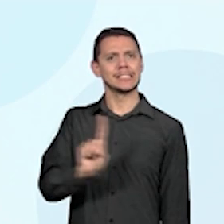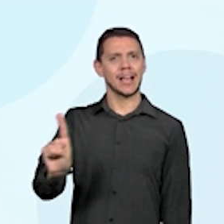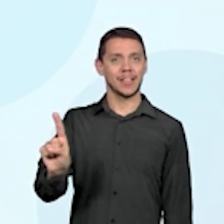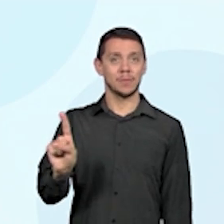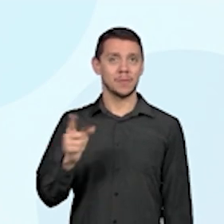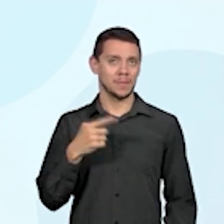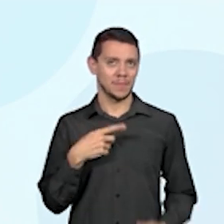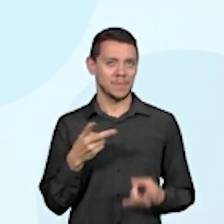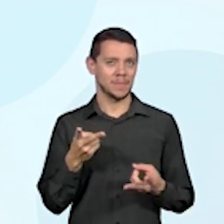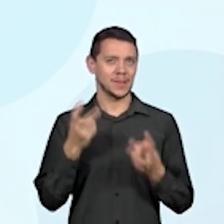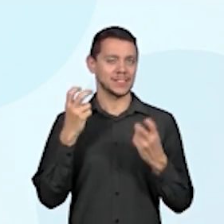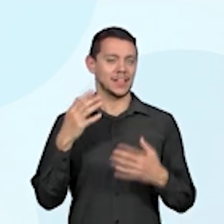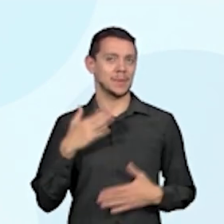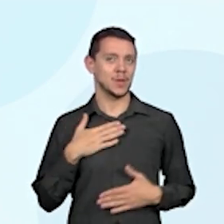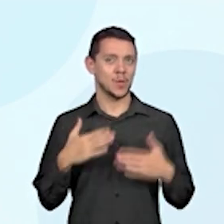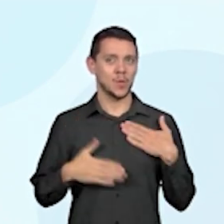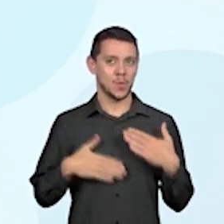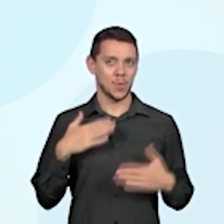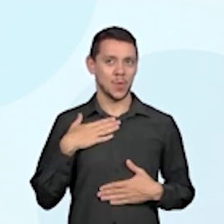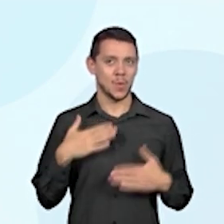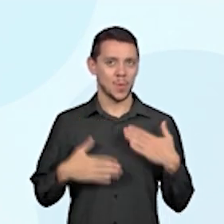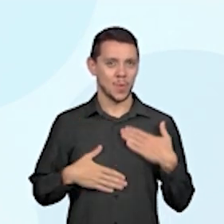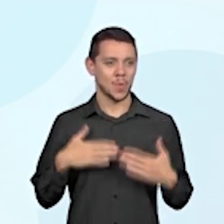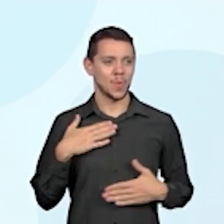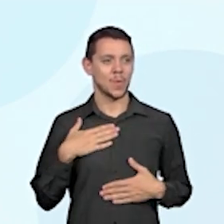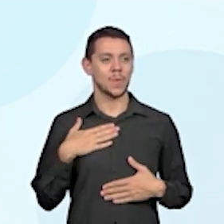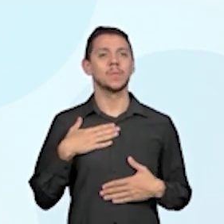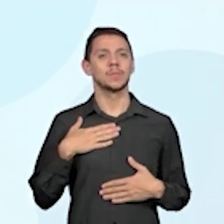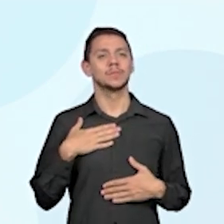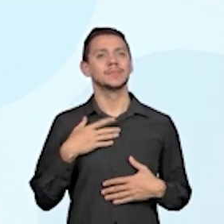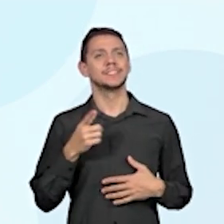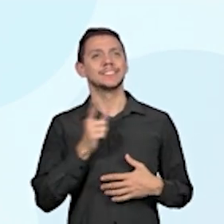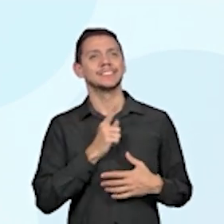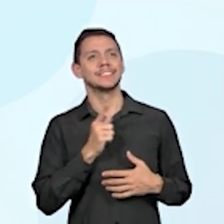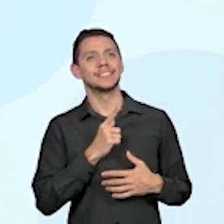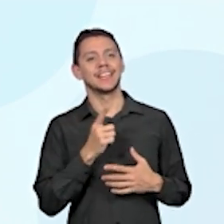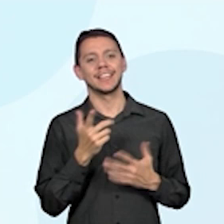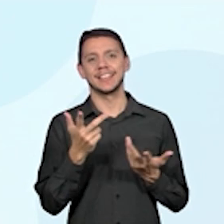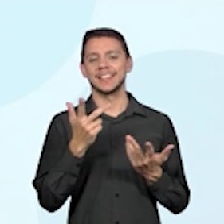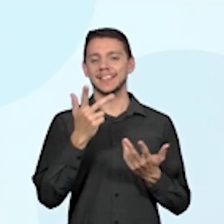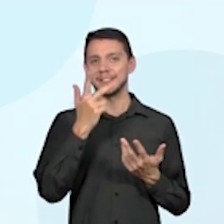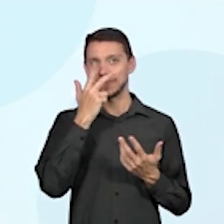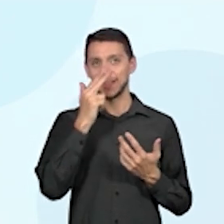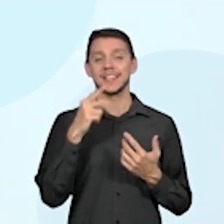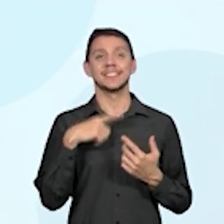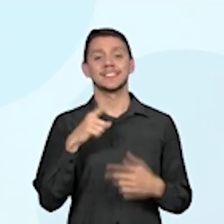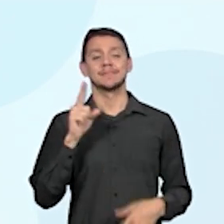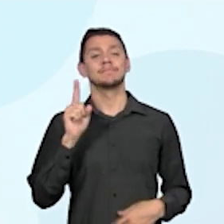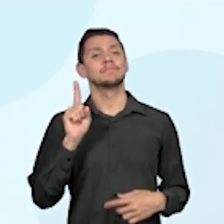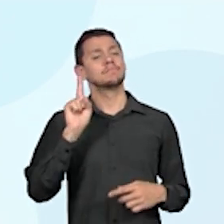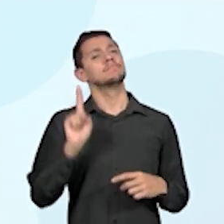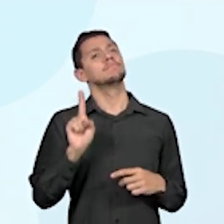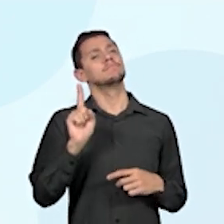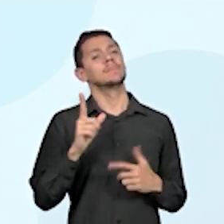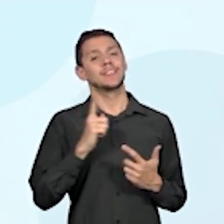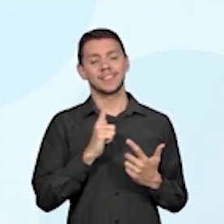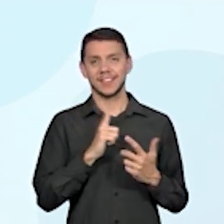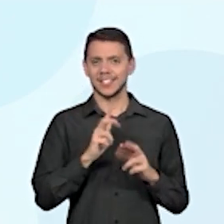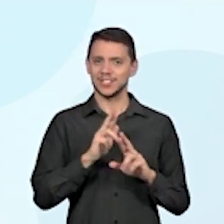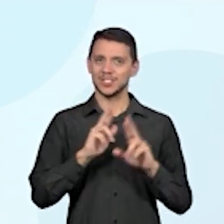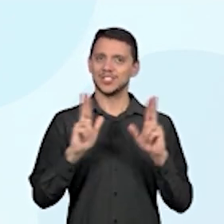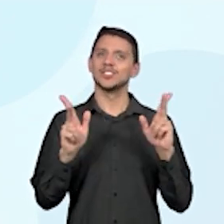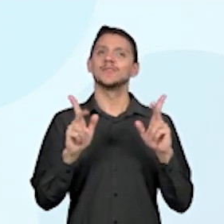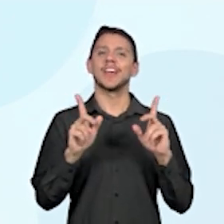direito, quase fugindo da tela? Ele estava indo na direção oposta do personagem que perguntava se ele